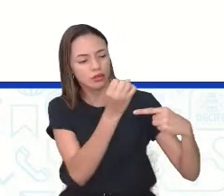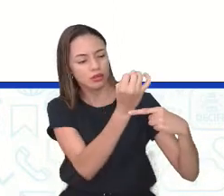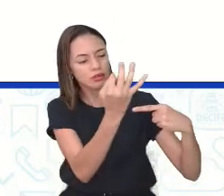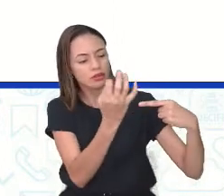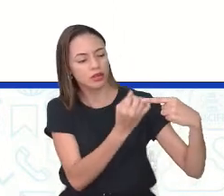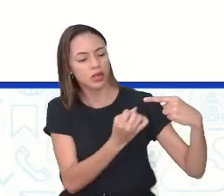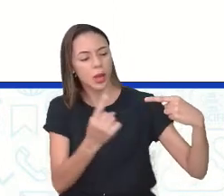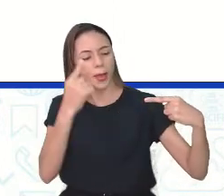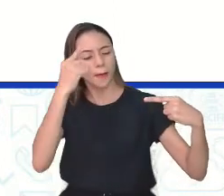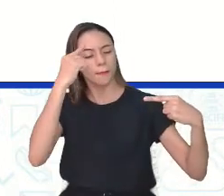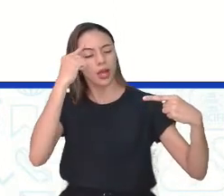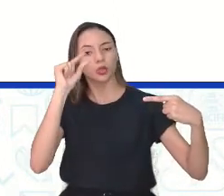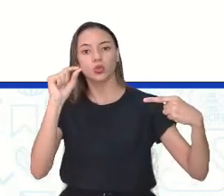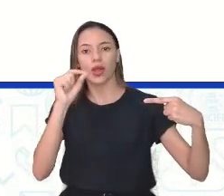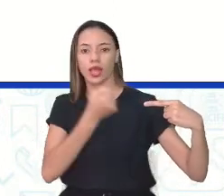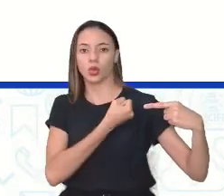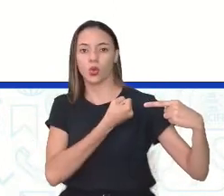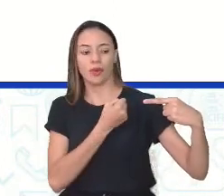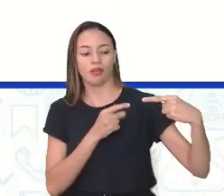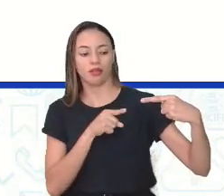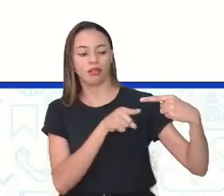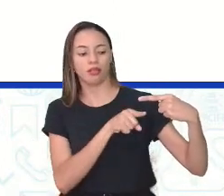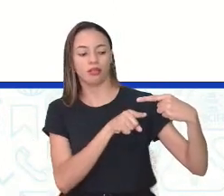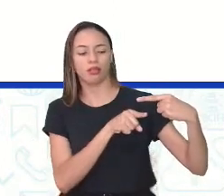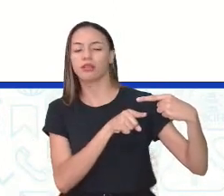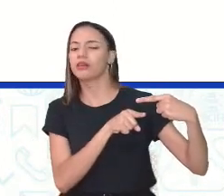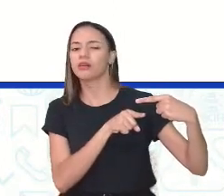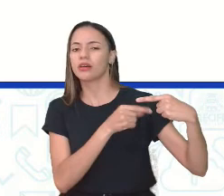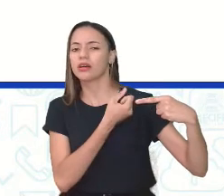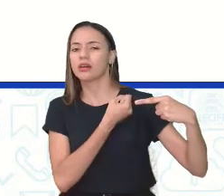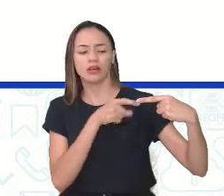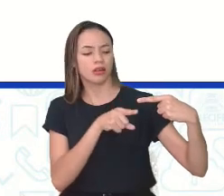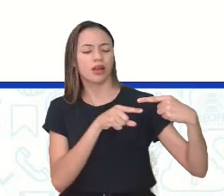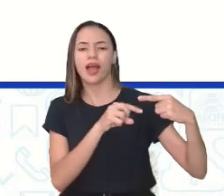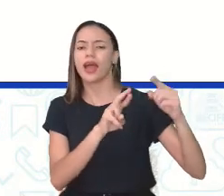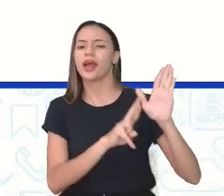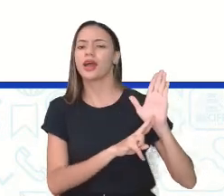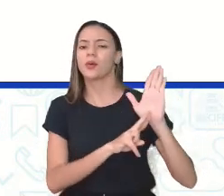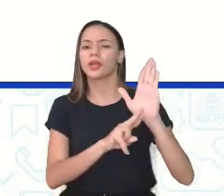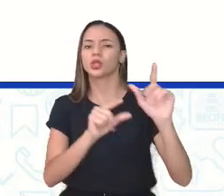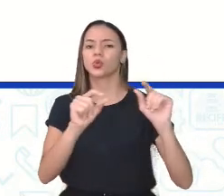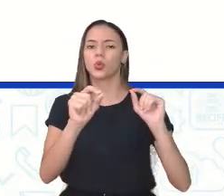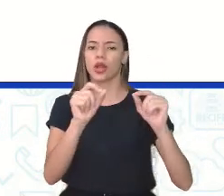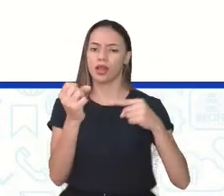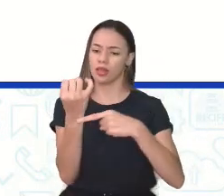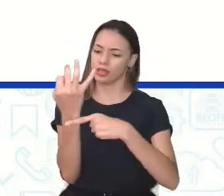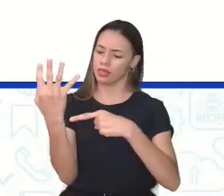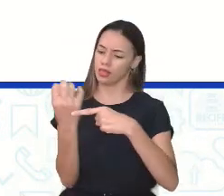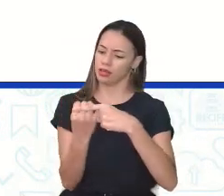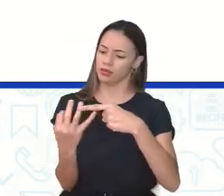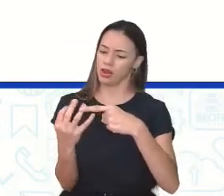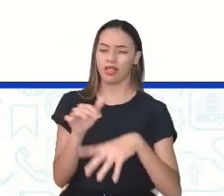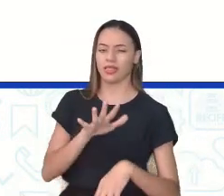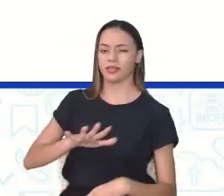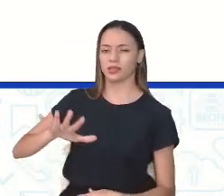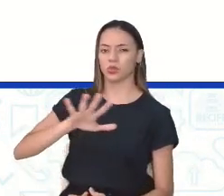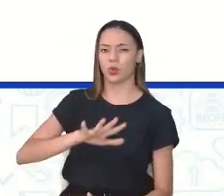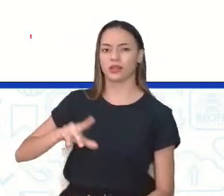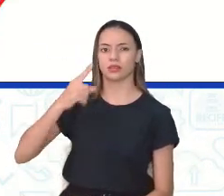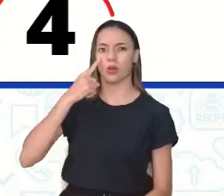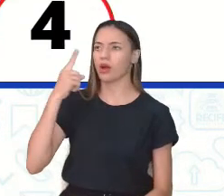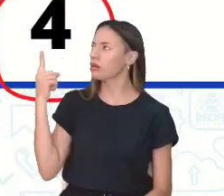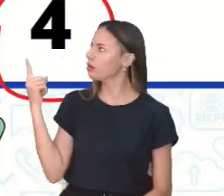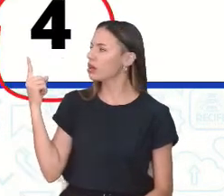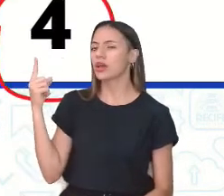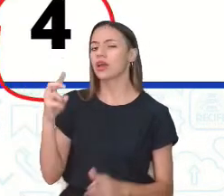pensar logo no número de baixo. O que é que esse número de baixo representa na fração, na situação aí?